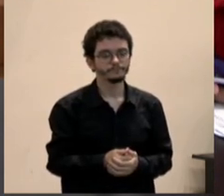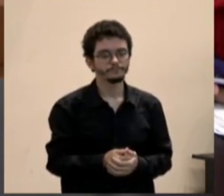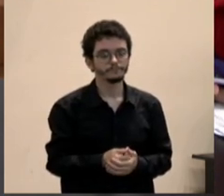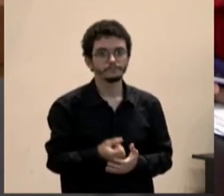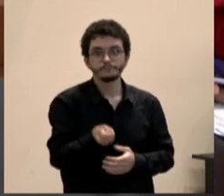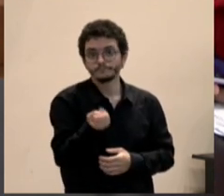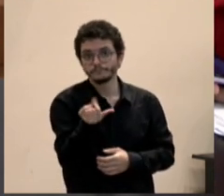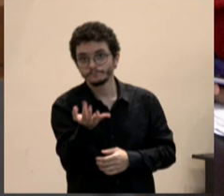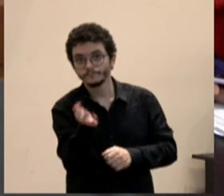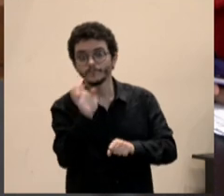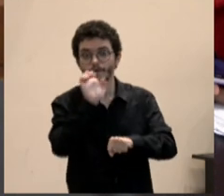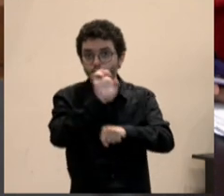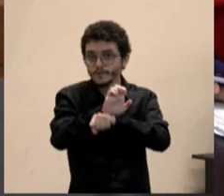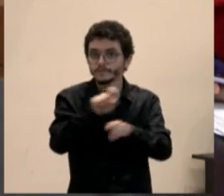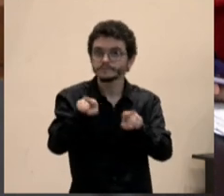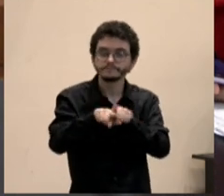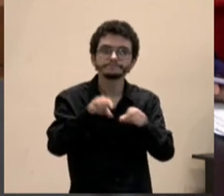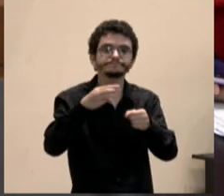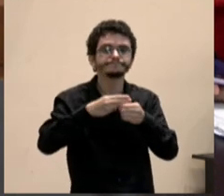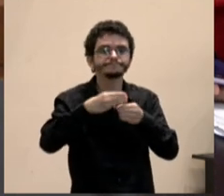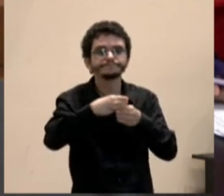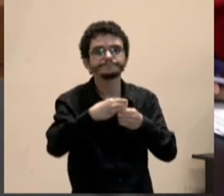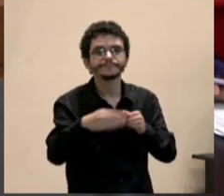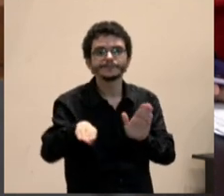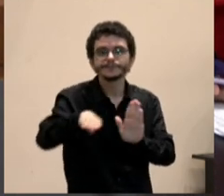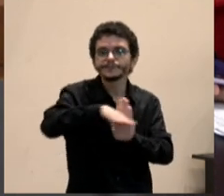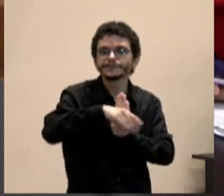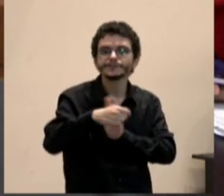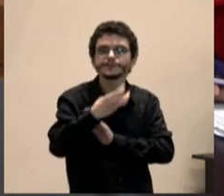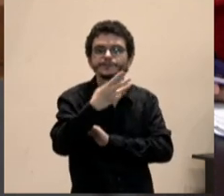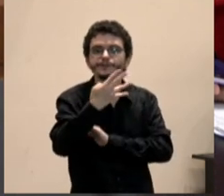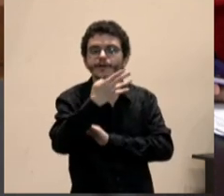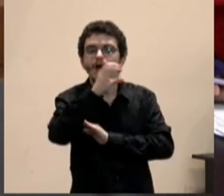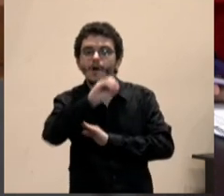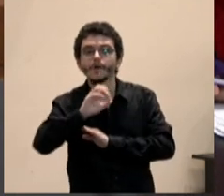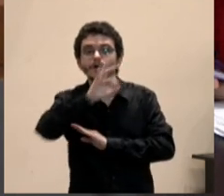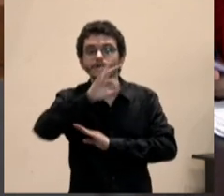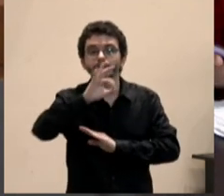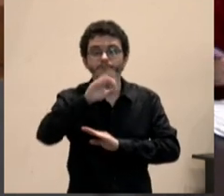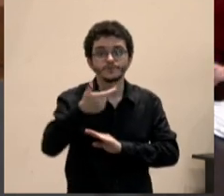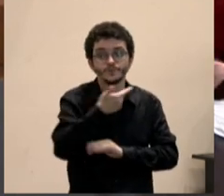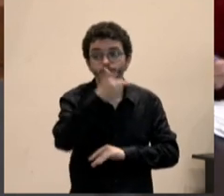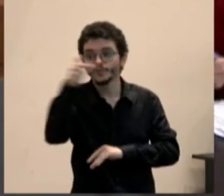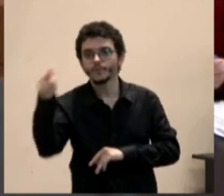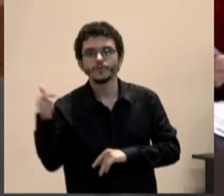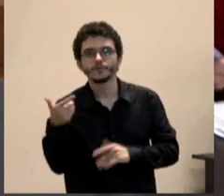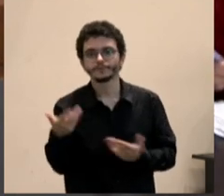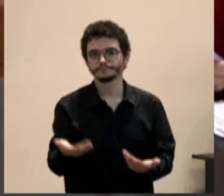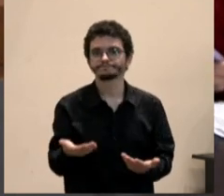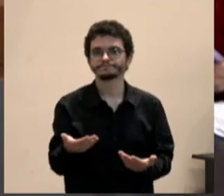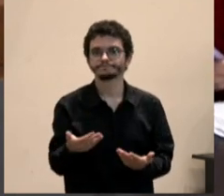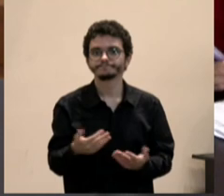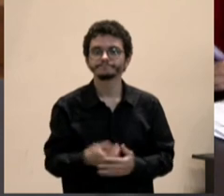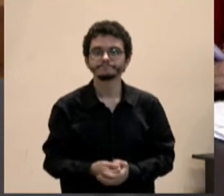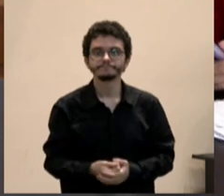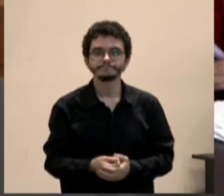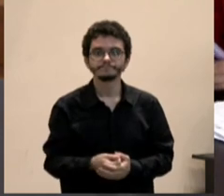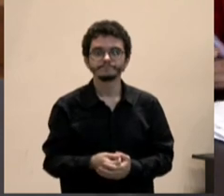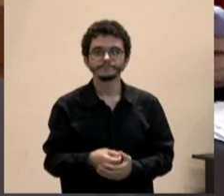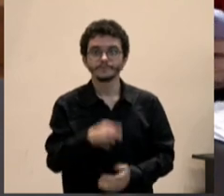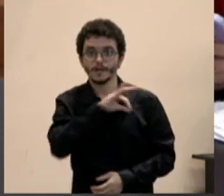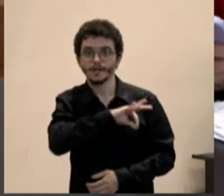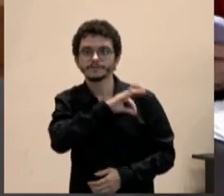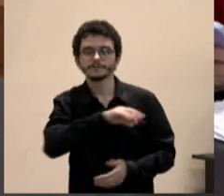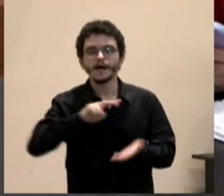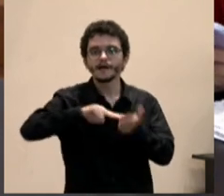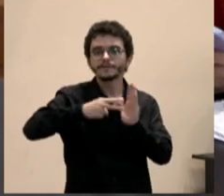e municípios, chegam a 40% dos demais. Seu salário significa